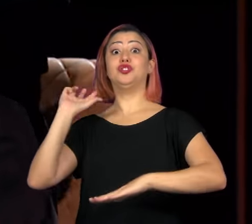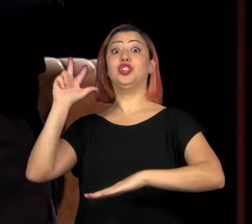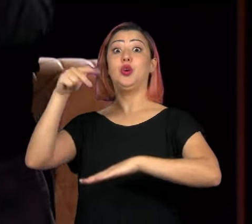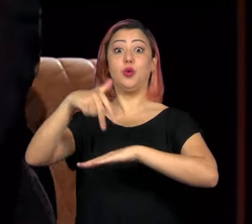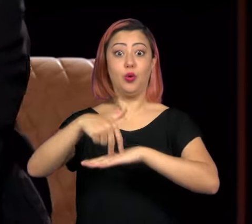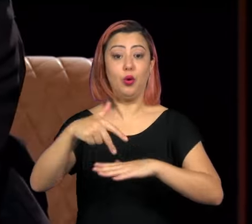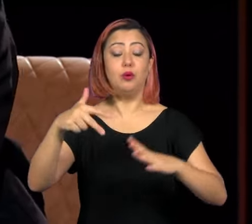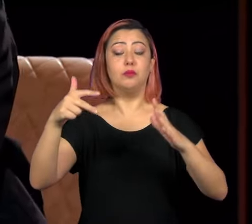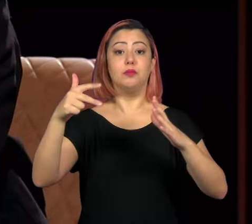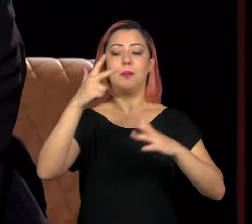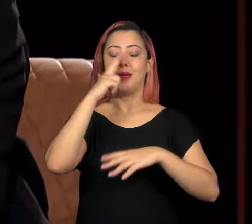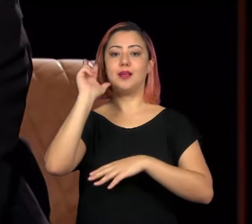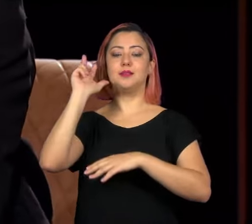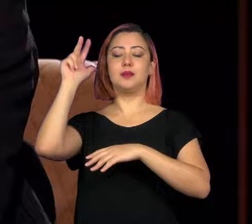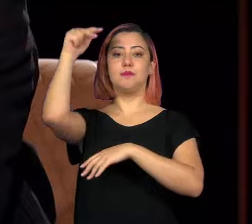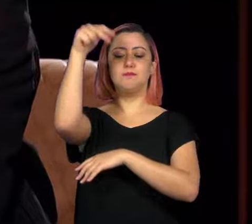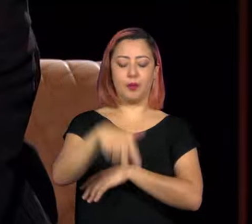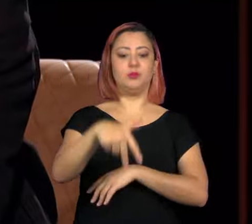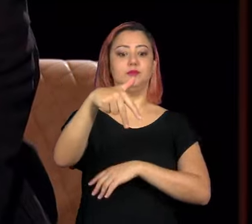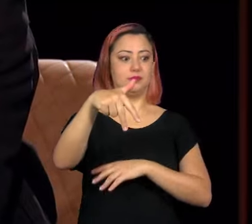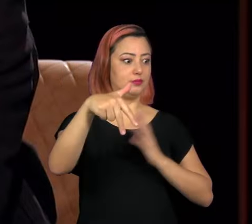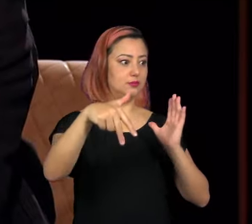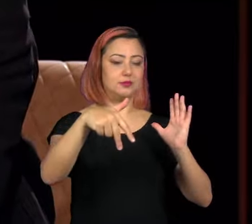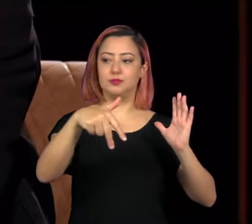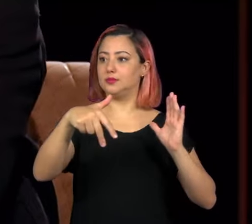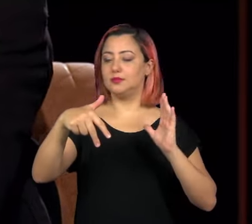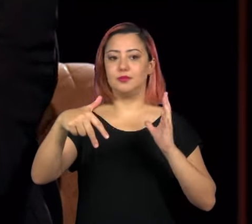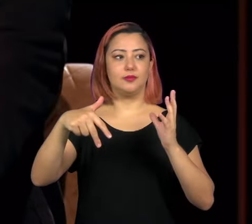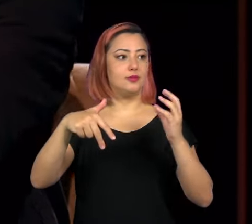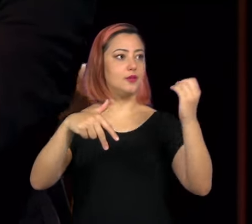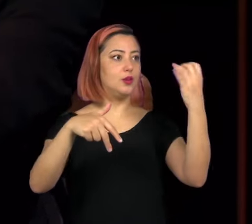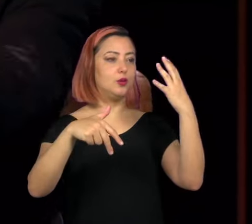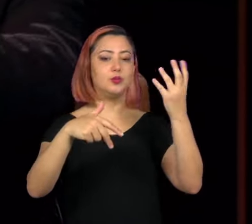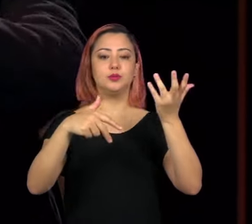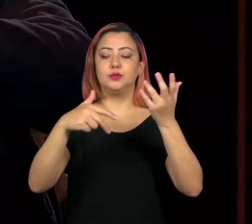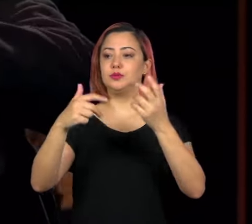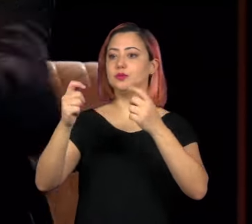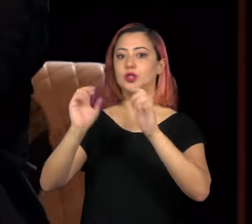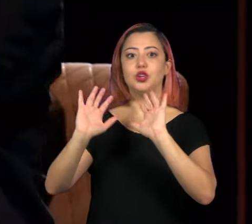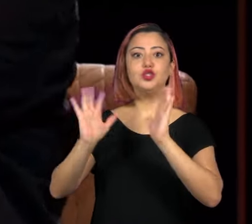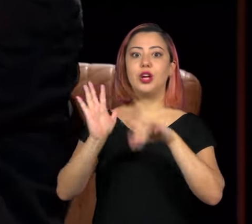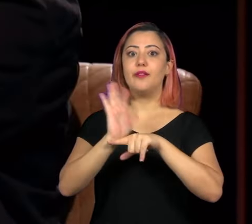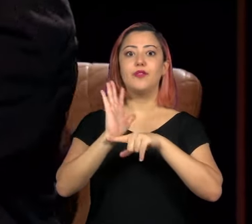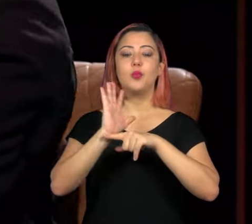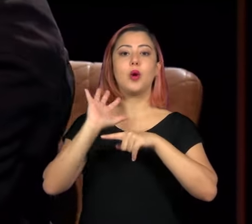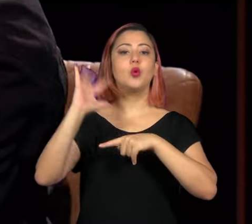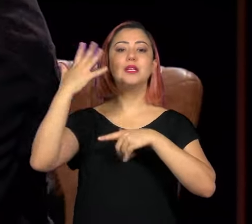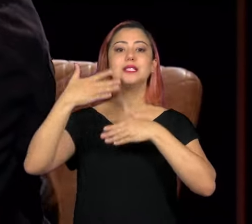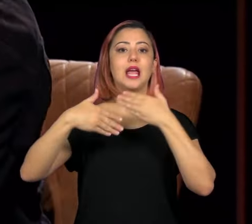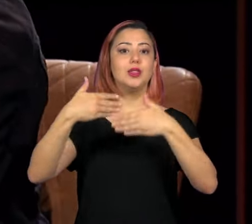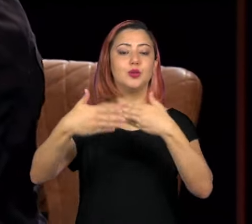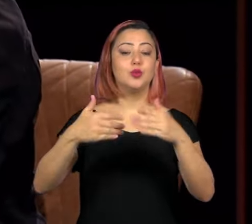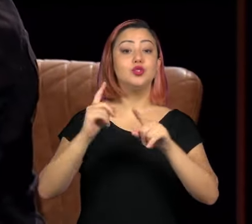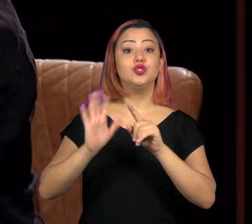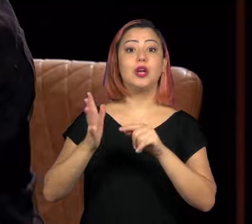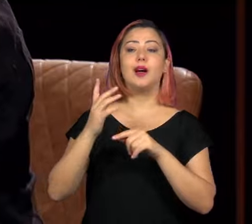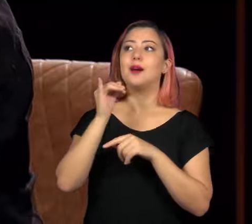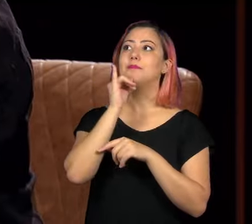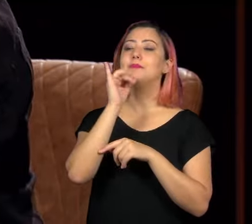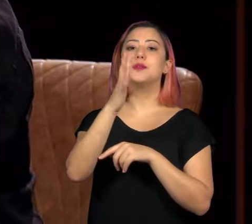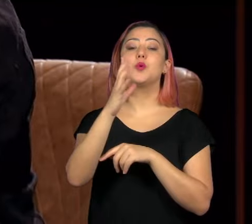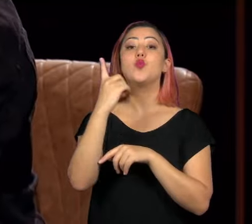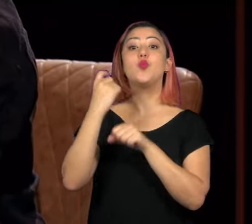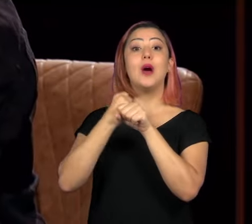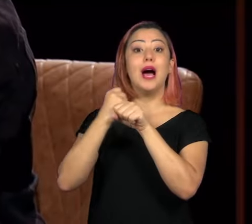absolutamente despreparada para fazer qualquer coisa ali, sendo que o filme está rolando há um ano na